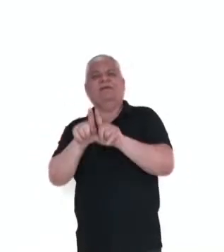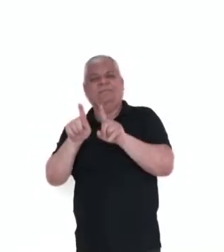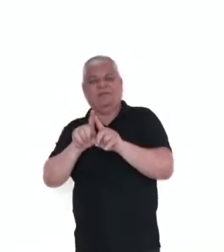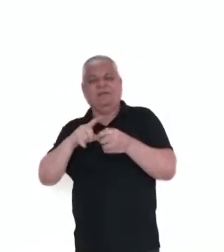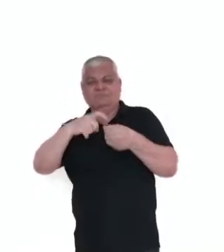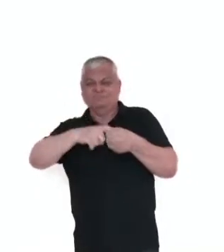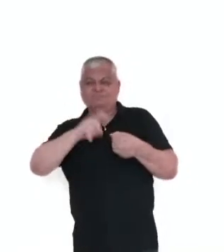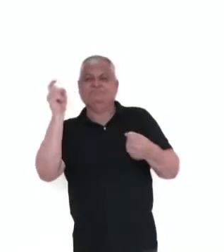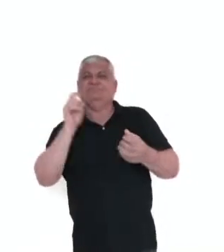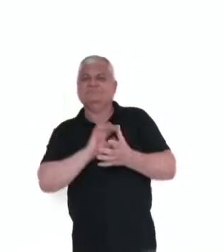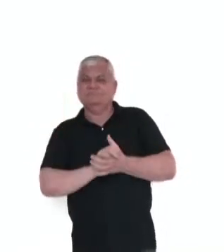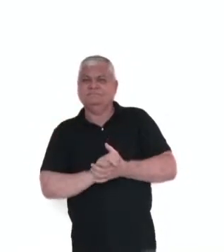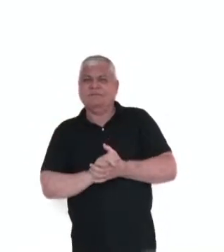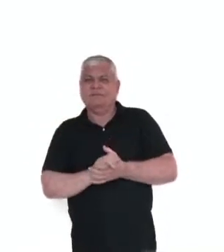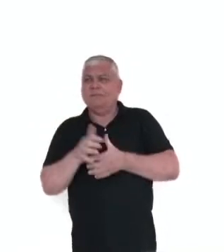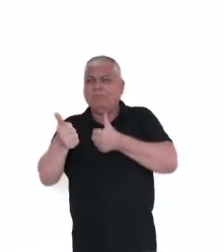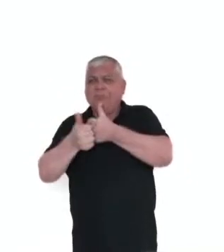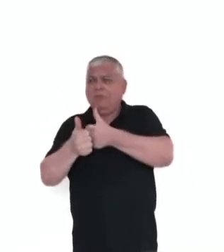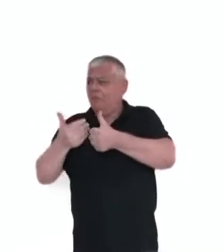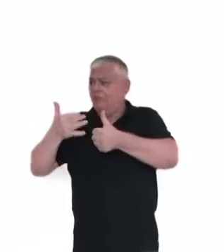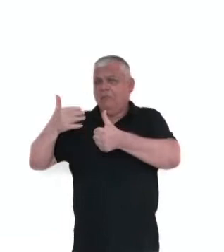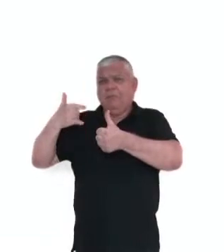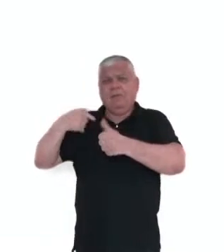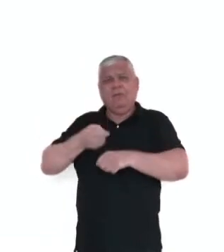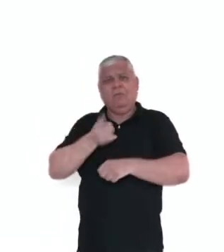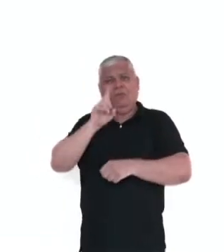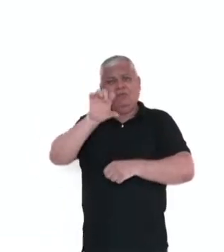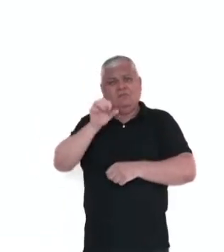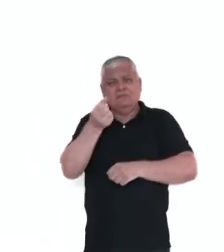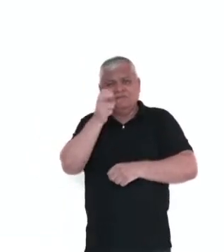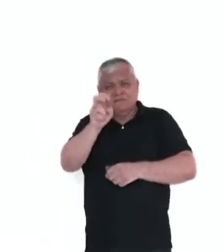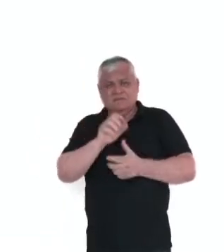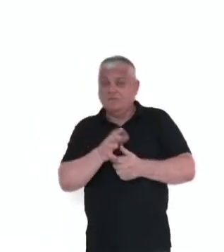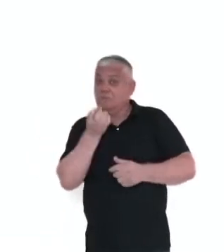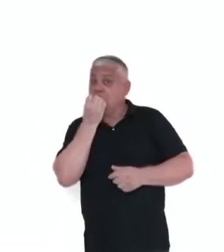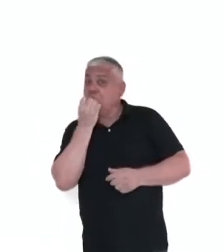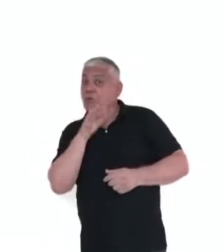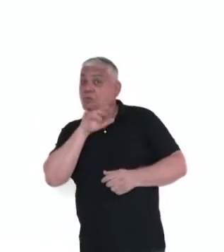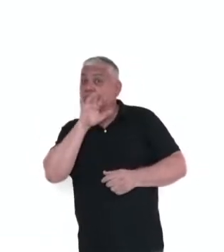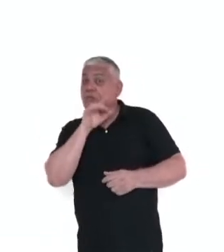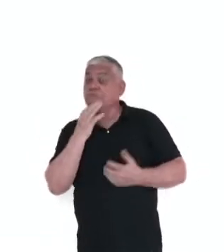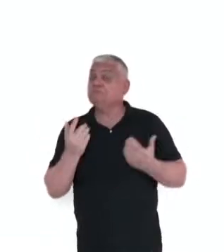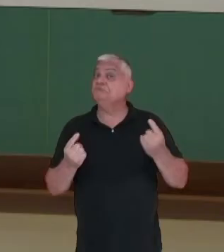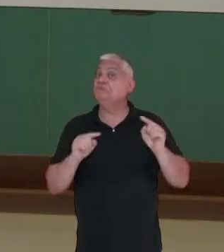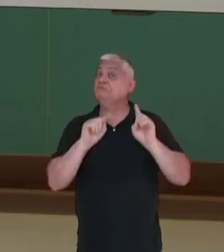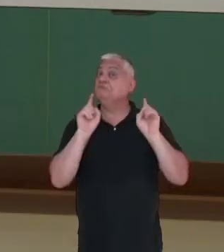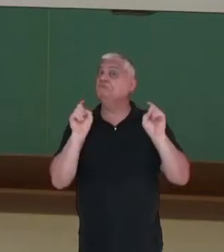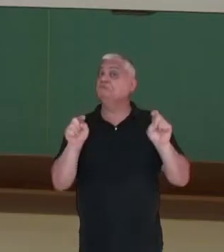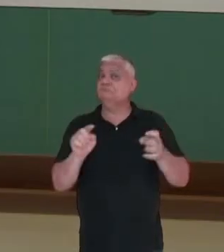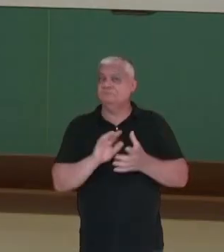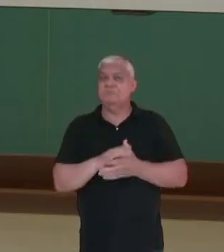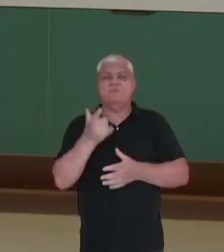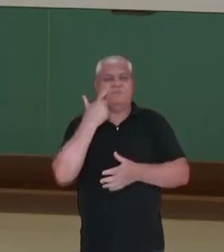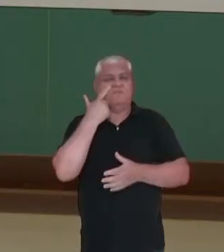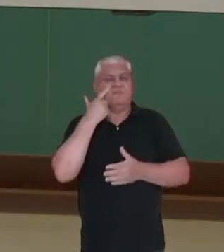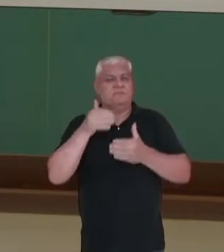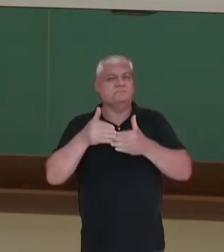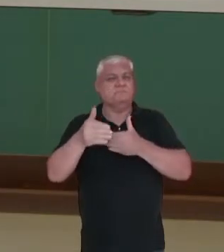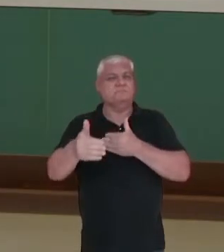Então, repare que não faz tanto tempo assim, ok? Será que isso também foi bom ou ruim para esses países? Vamos acompanhar